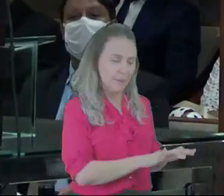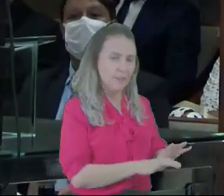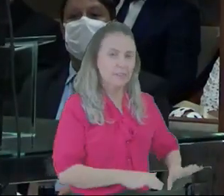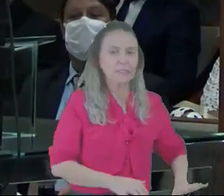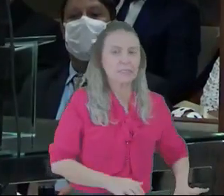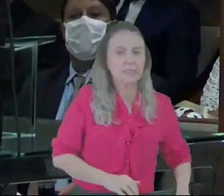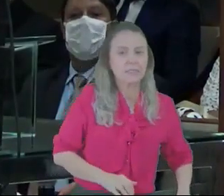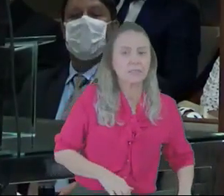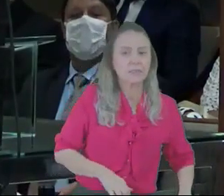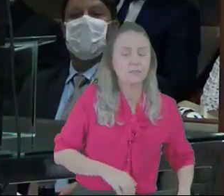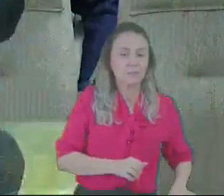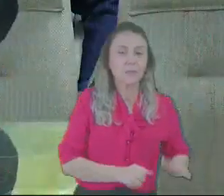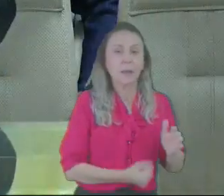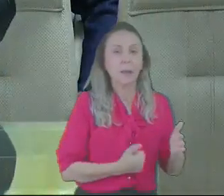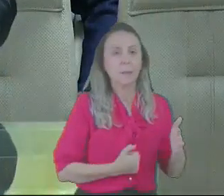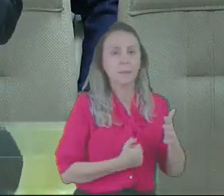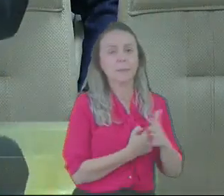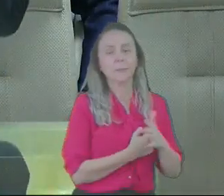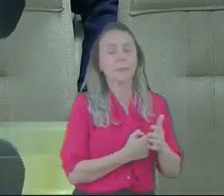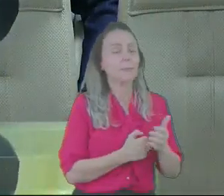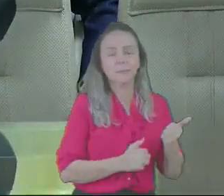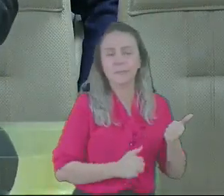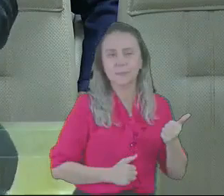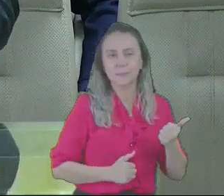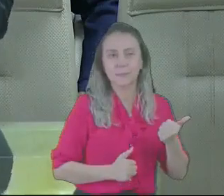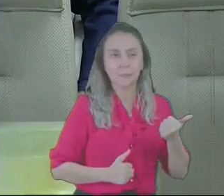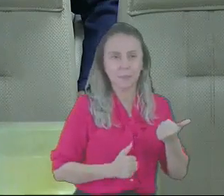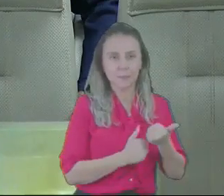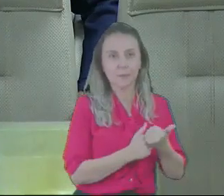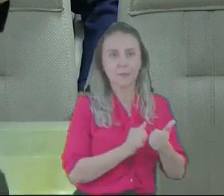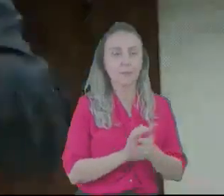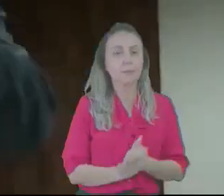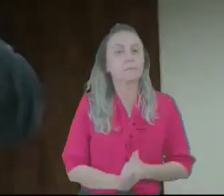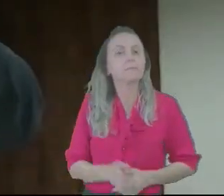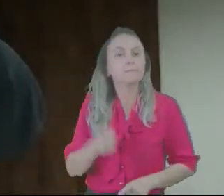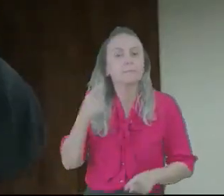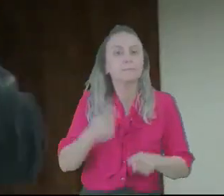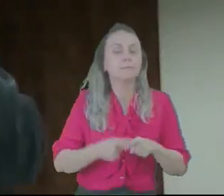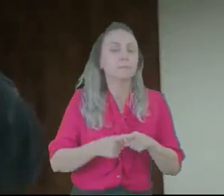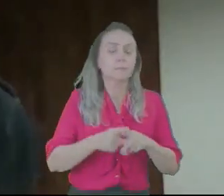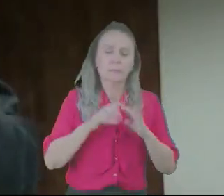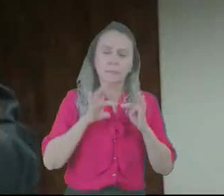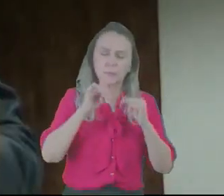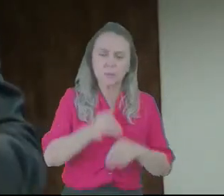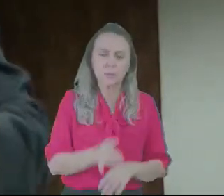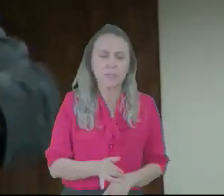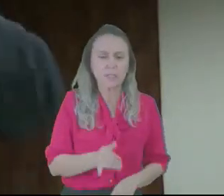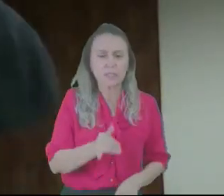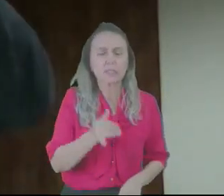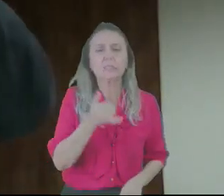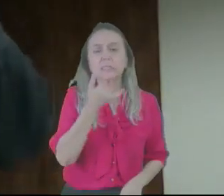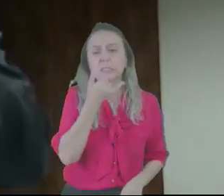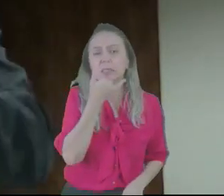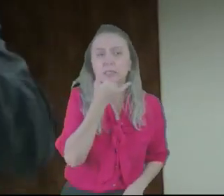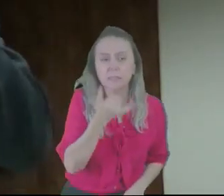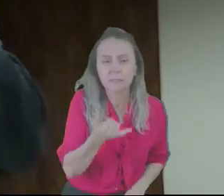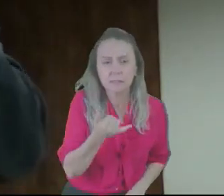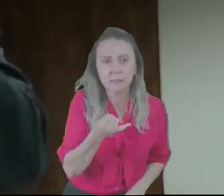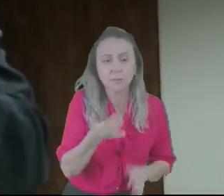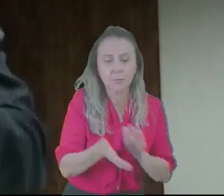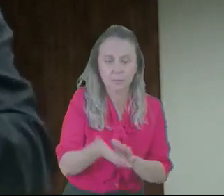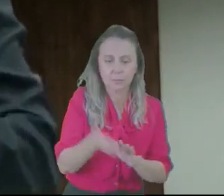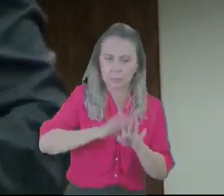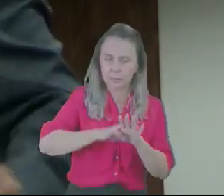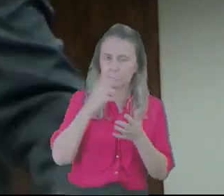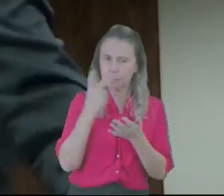pregar E ele disse o seu irmão teve um título como desculpas Ele disse que toda desculpa esfarrapada diante de Deus